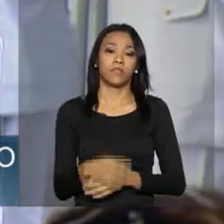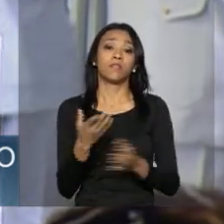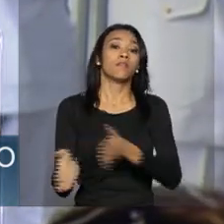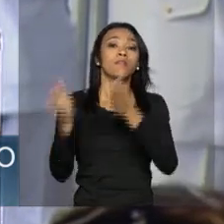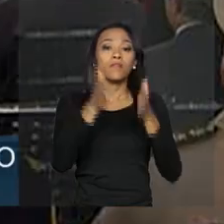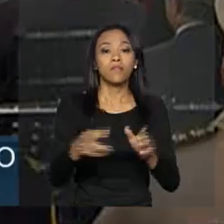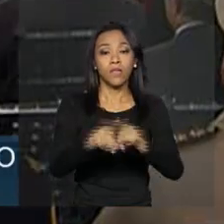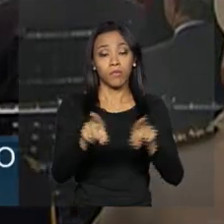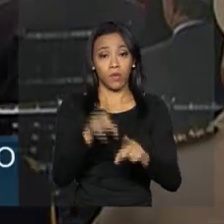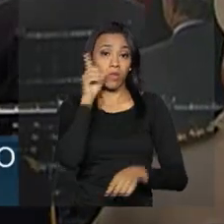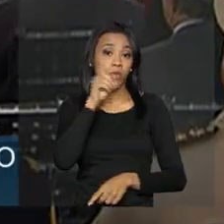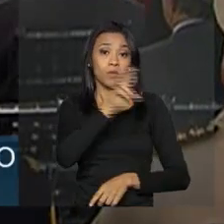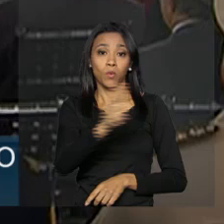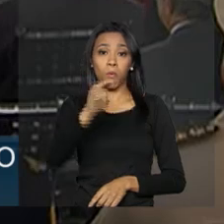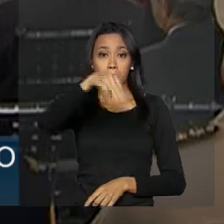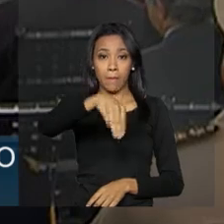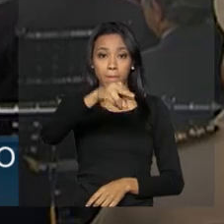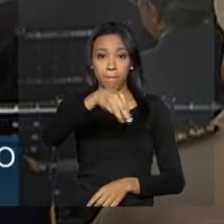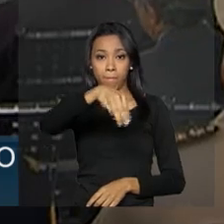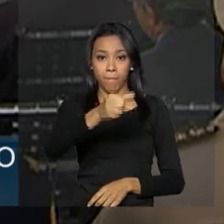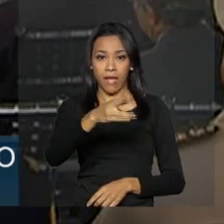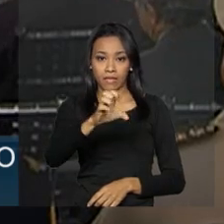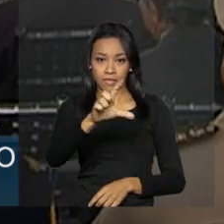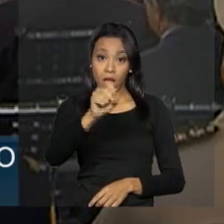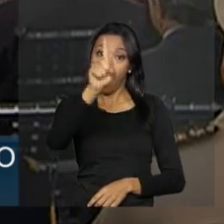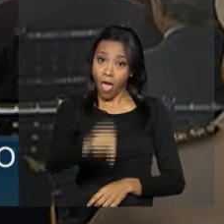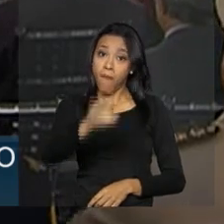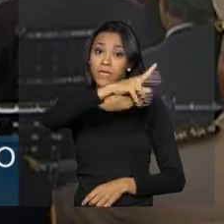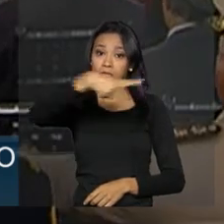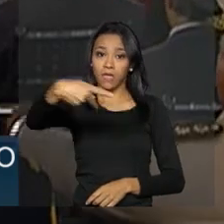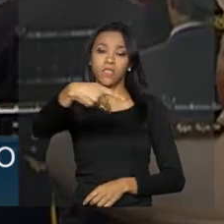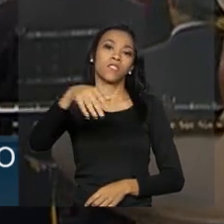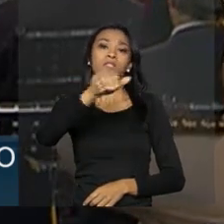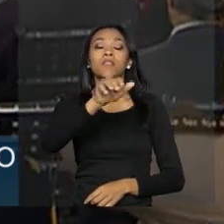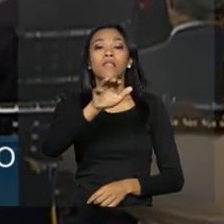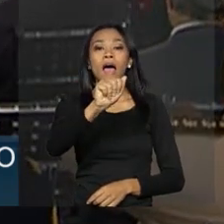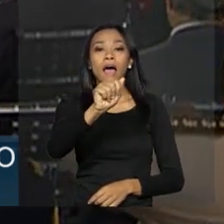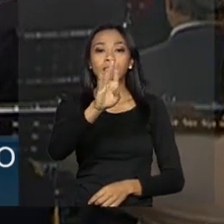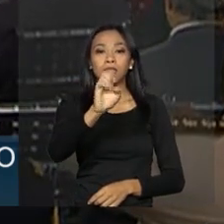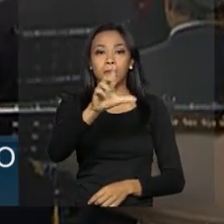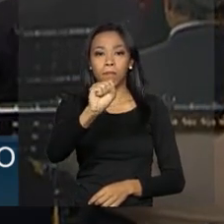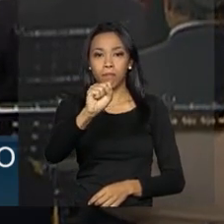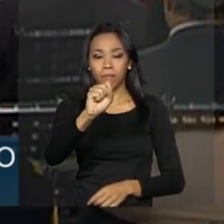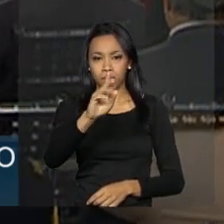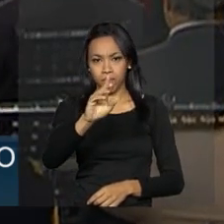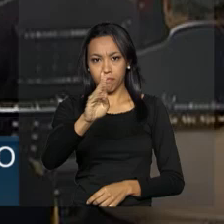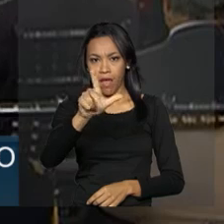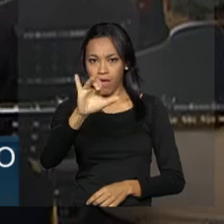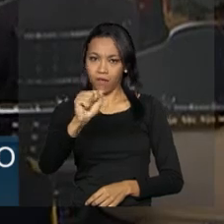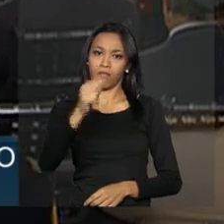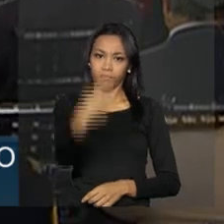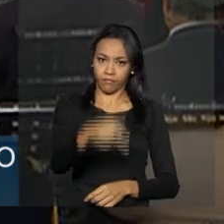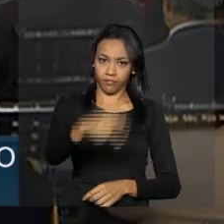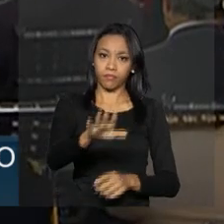Cumprimentar o deputado Marcelo Nilo, presidente da Assembleia Legislativa. A desembargadora, presidente do